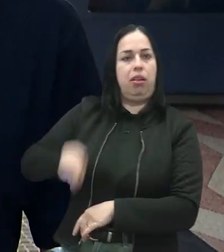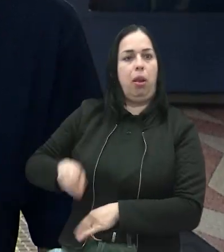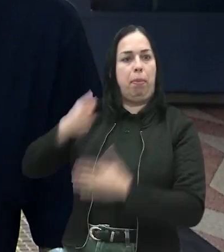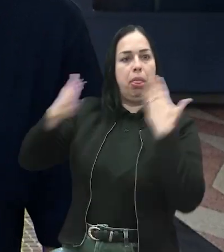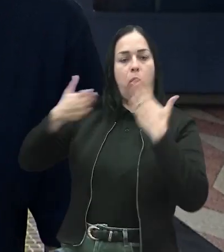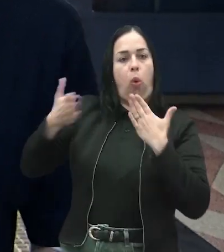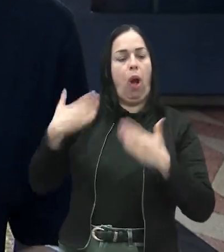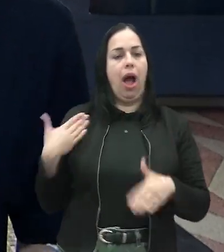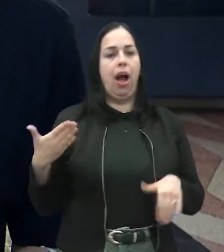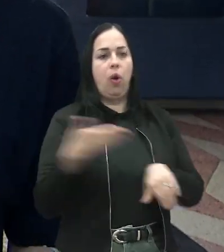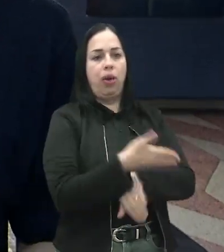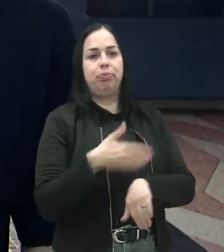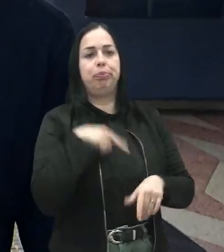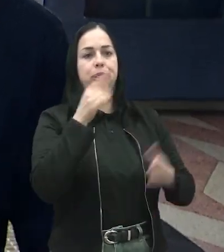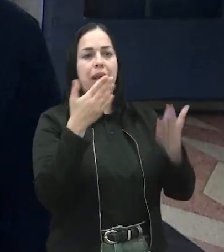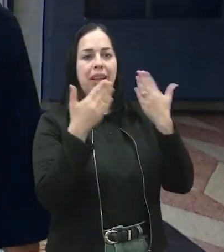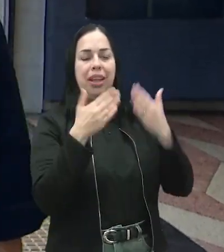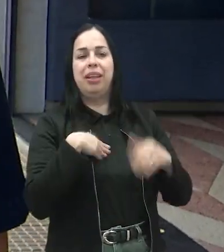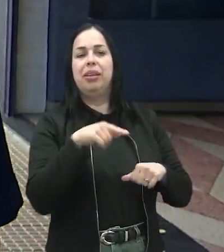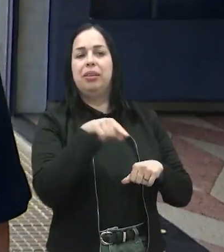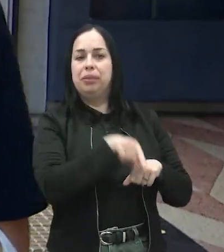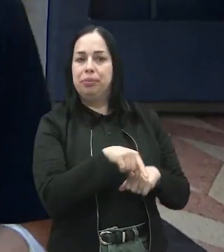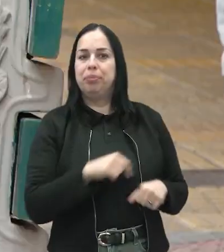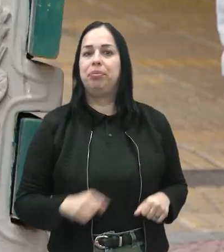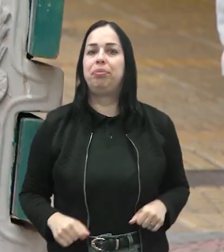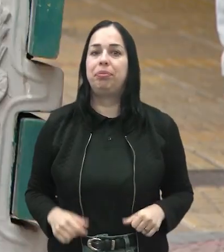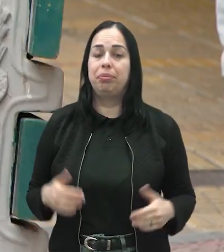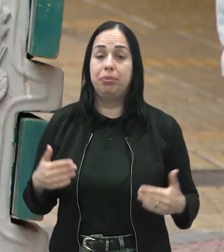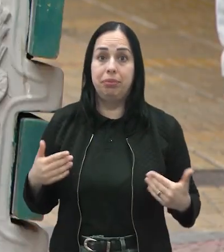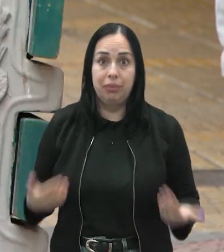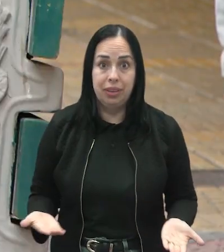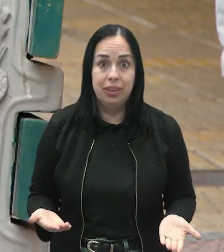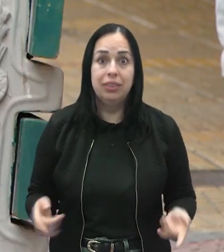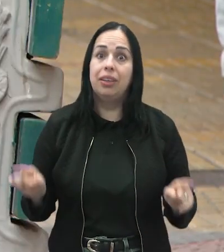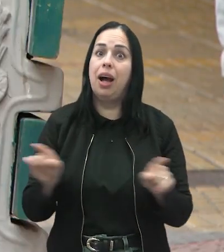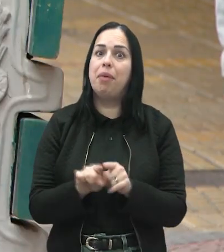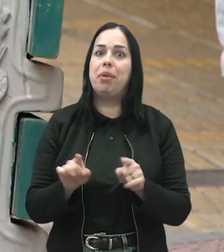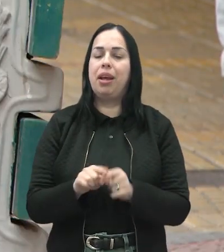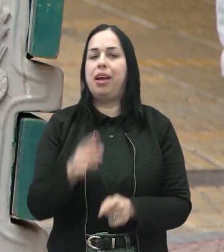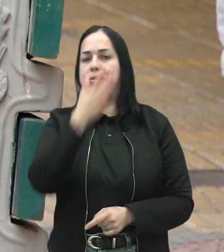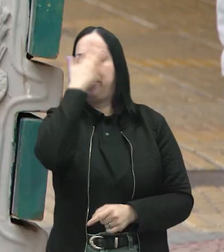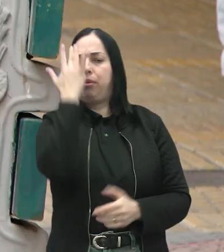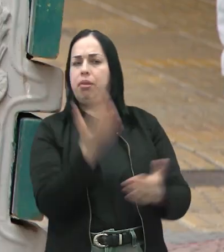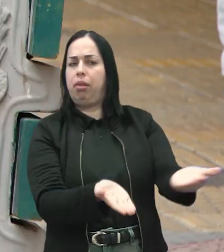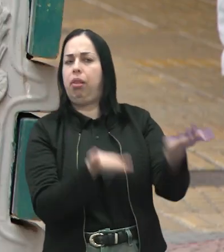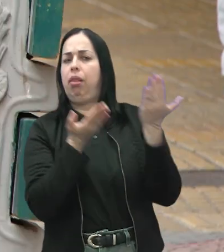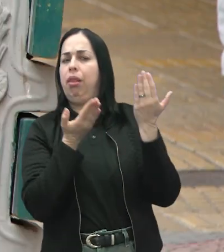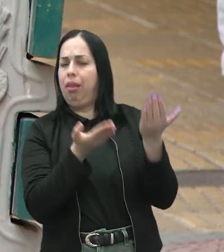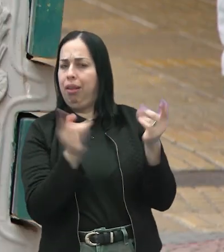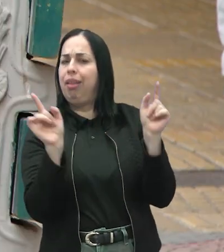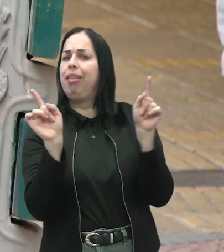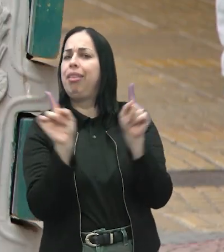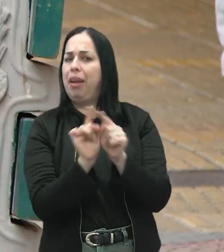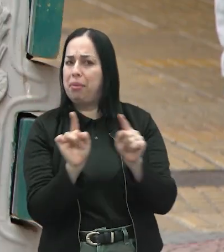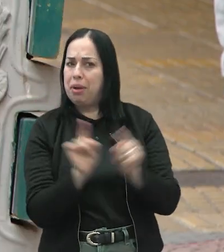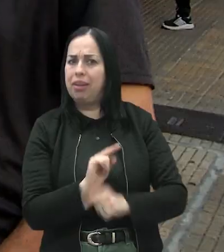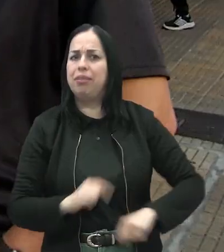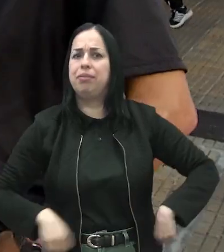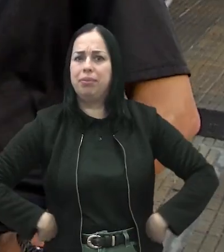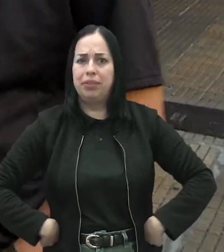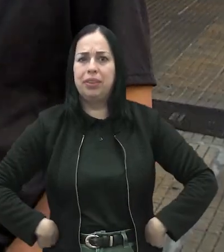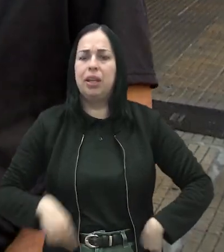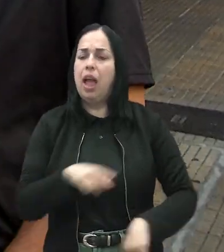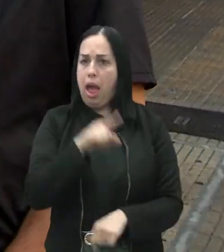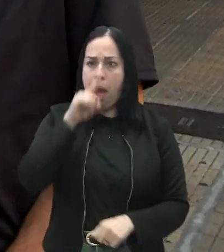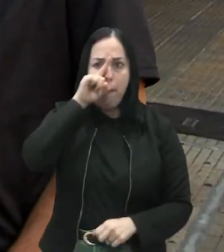agora é só terapia por ChatGPT. Também tem quem desconfie das informações vindas da IA. Está